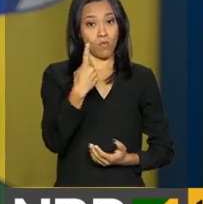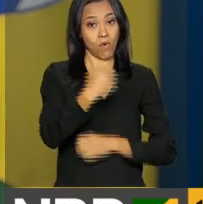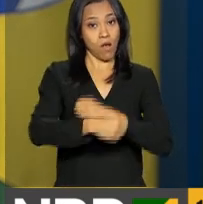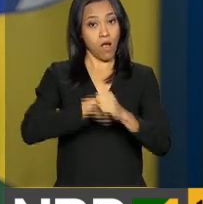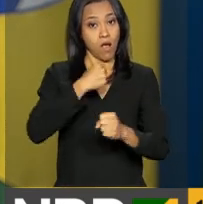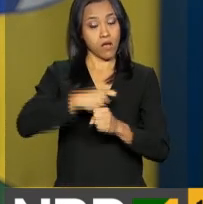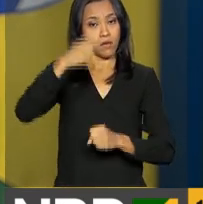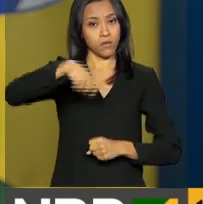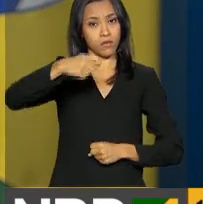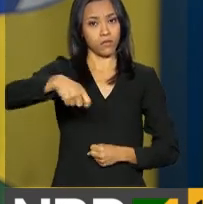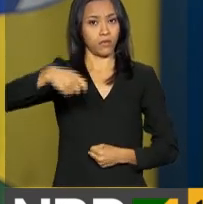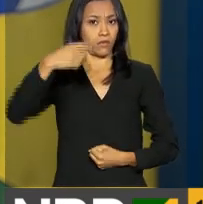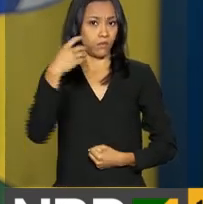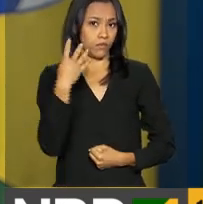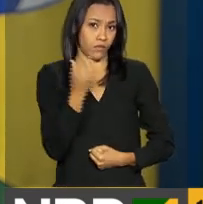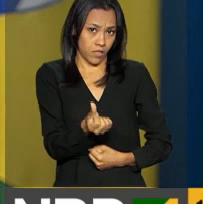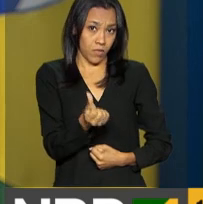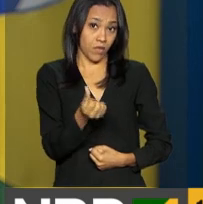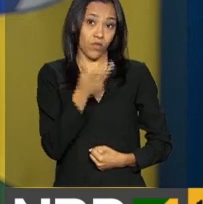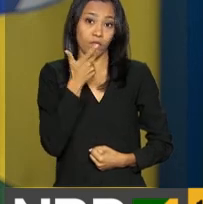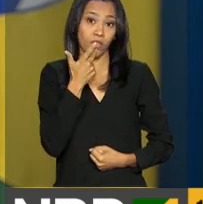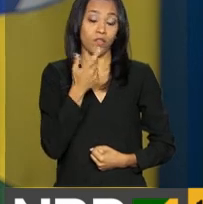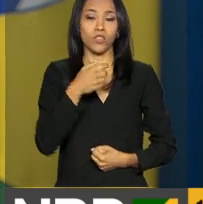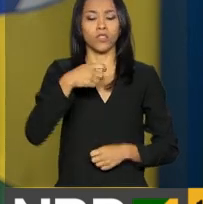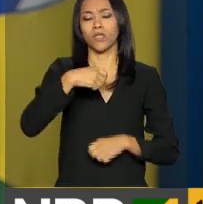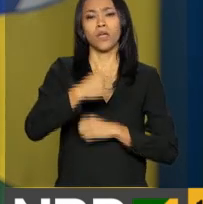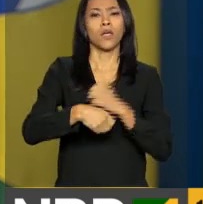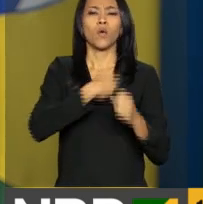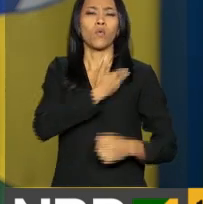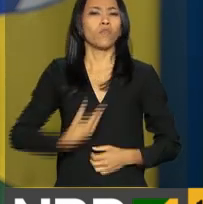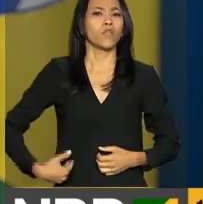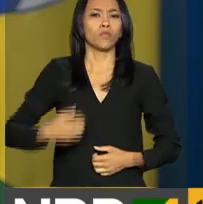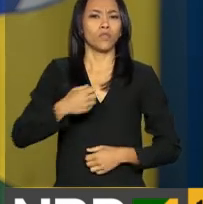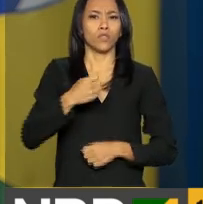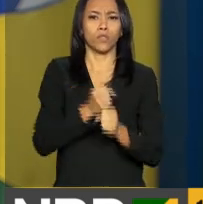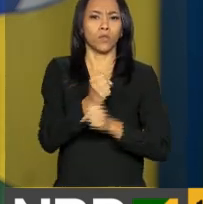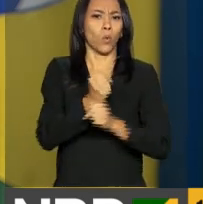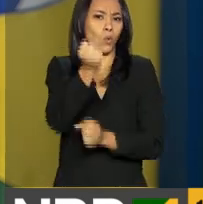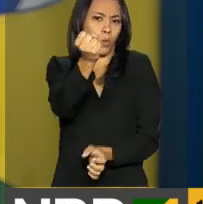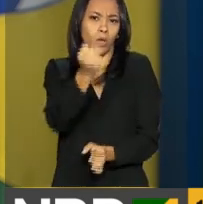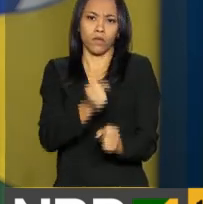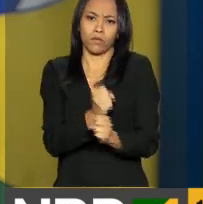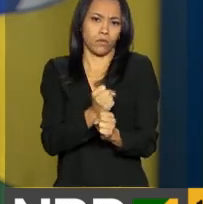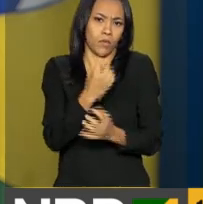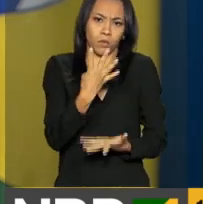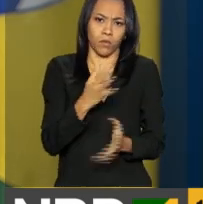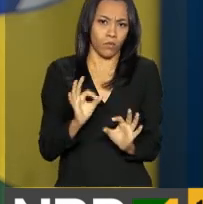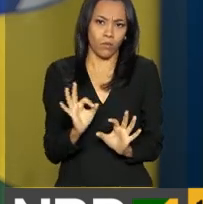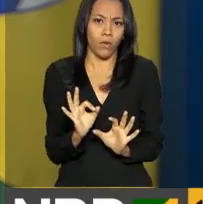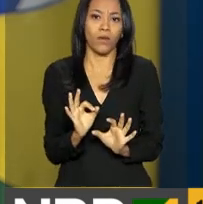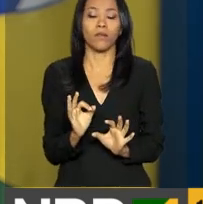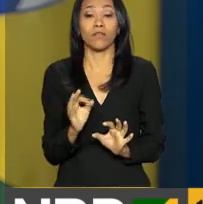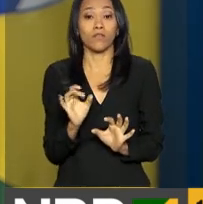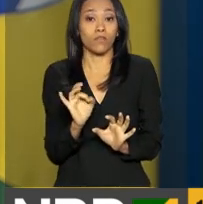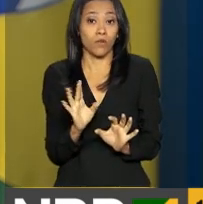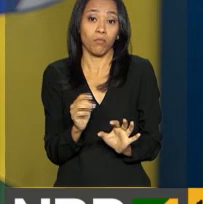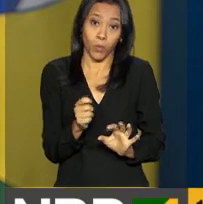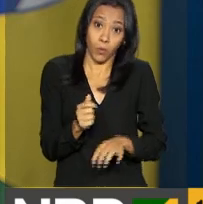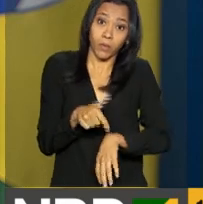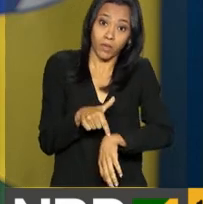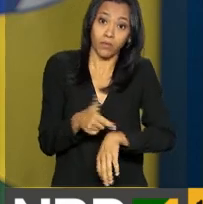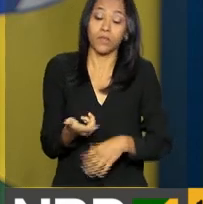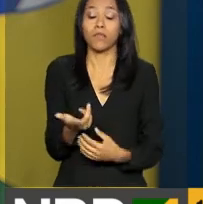tem 4 anos ou 8 anos. Falando de um governo que tem um ano e meio. Mas neste ano e meio, nós tivemos a